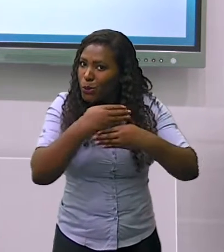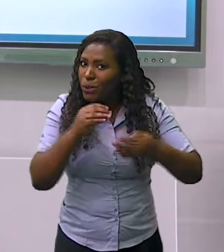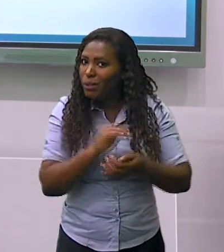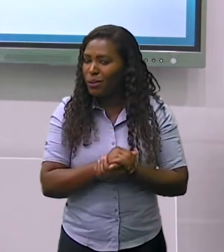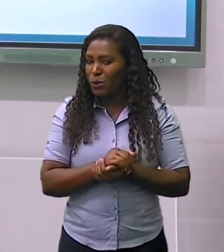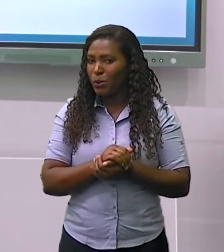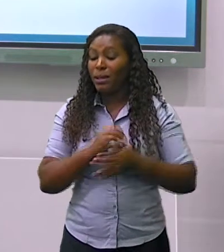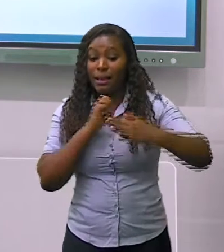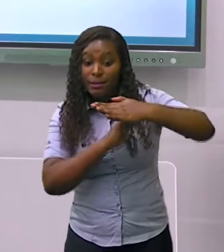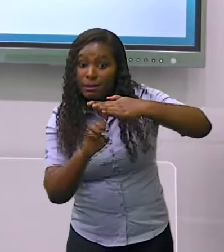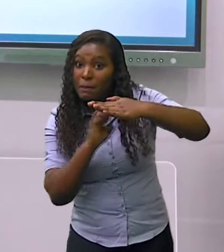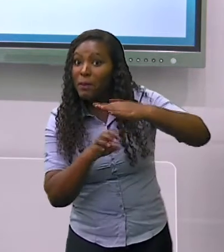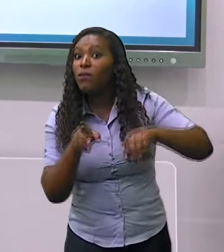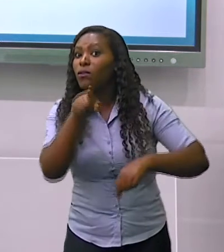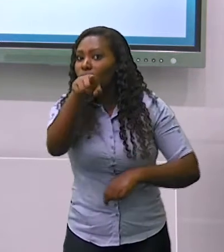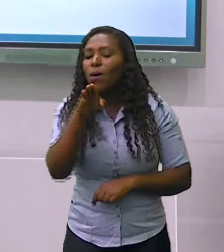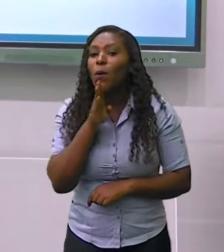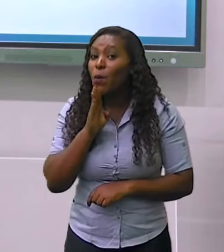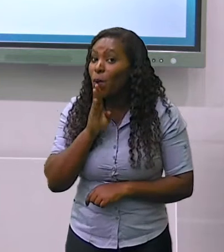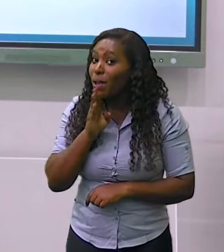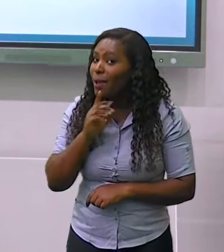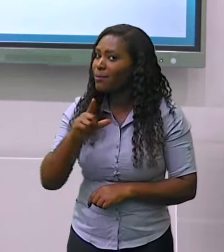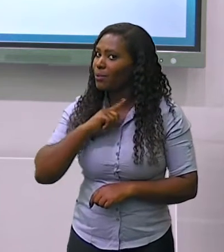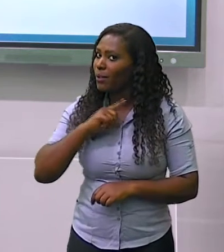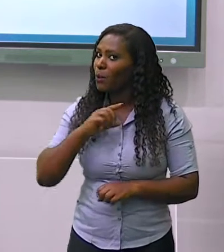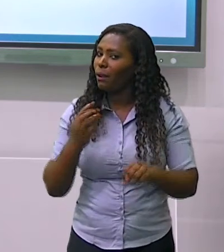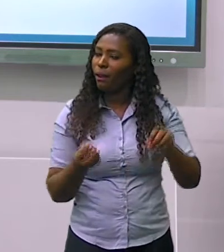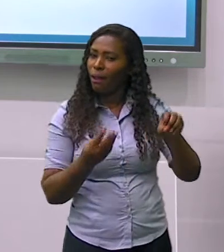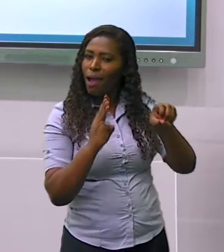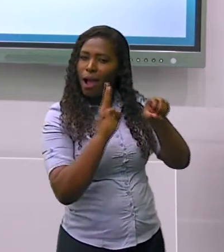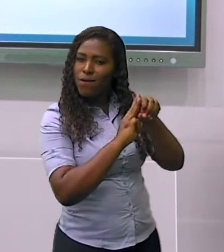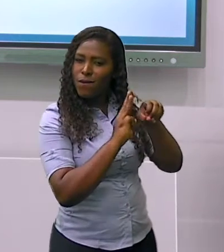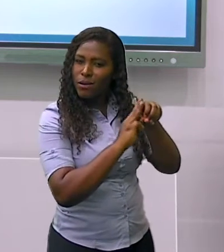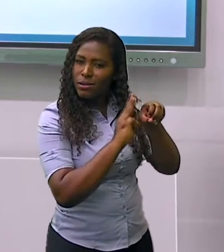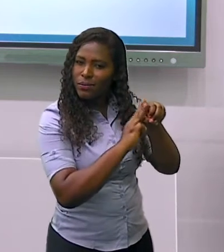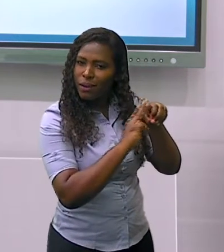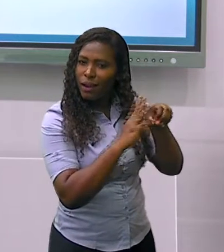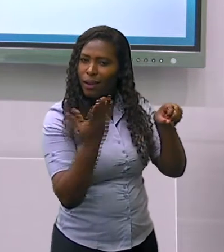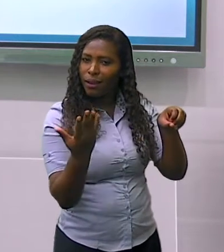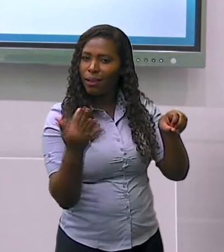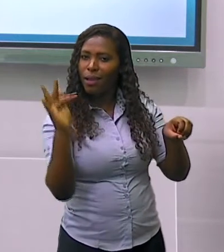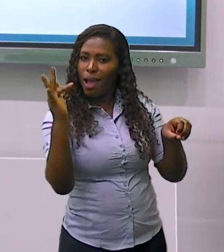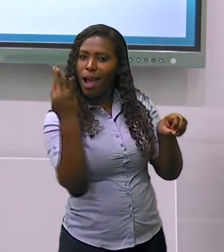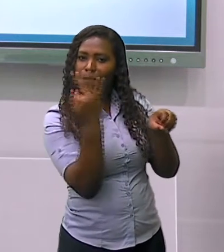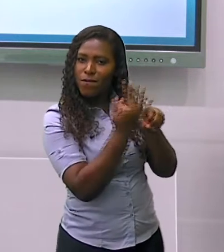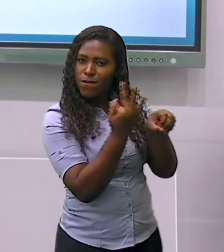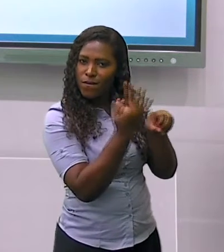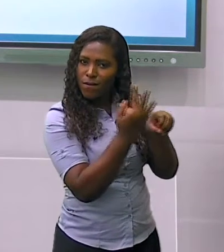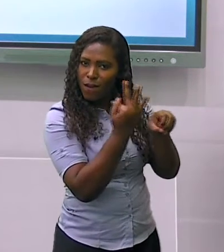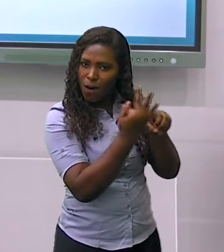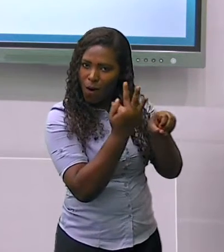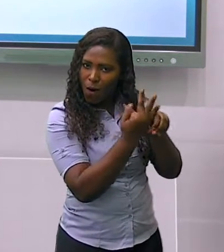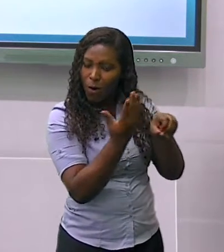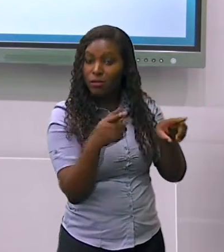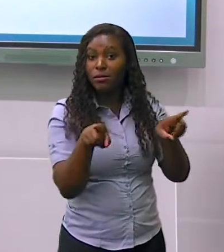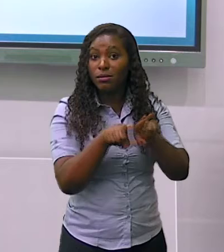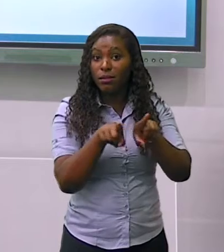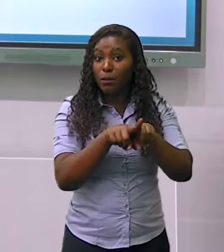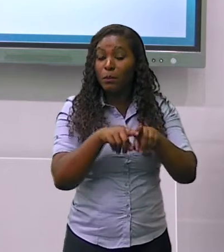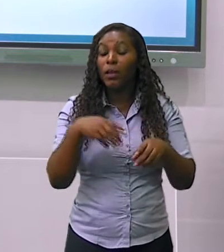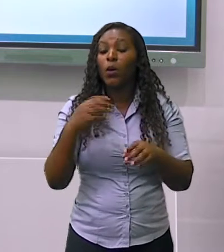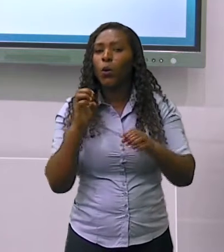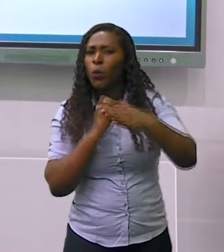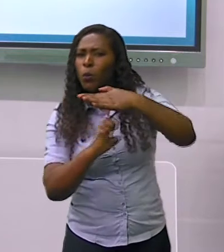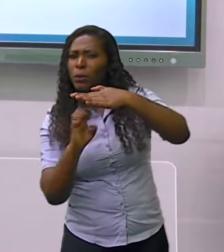muito conhecidas. Nós tivemos a Volkswagen, a Ford e também a General Motors,